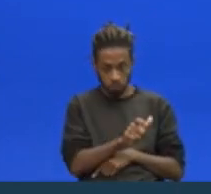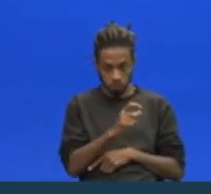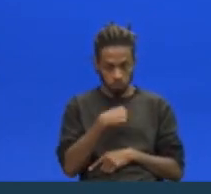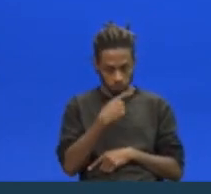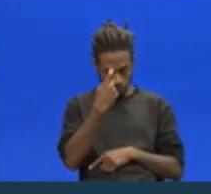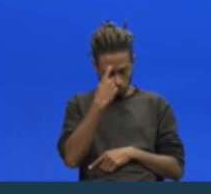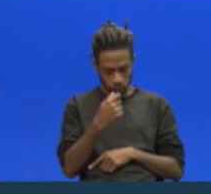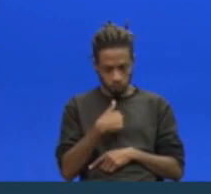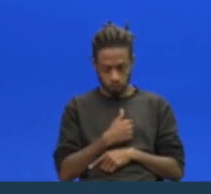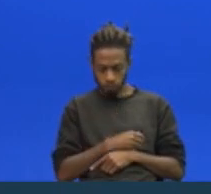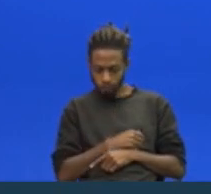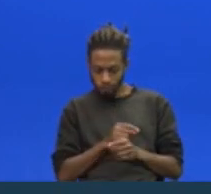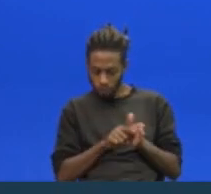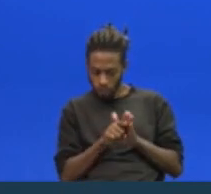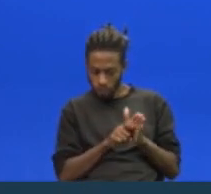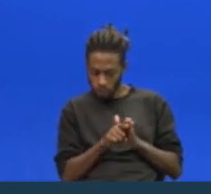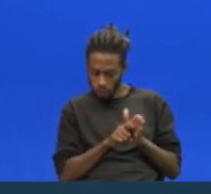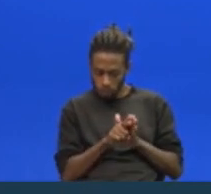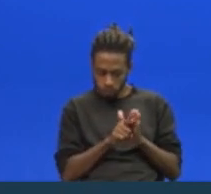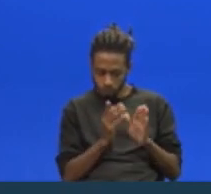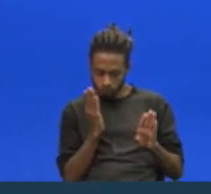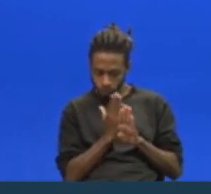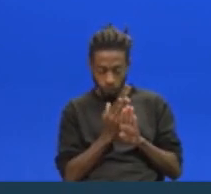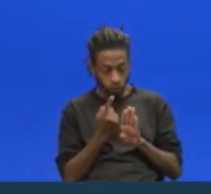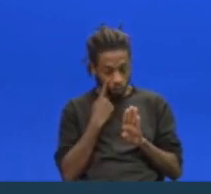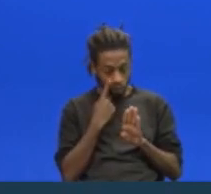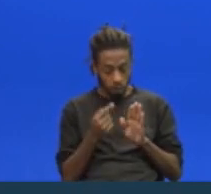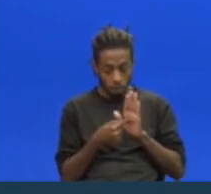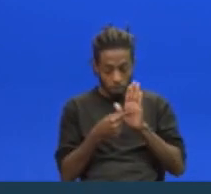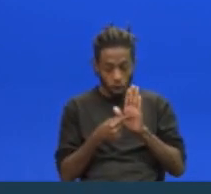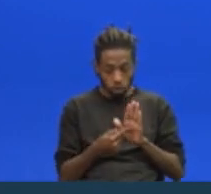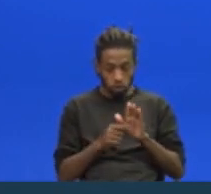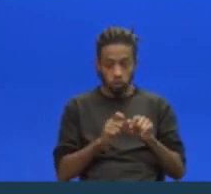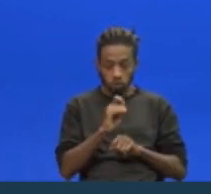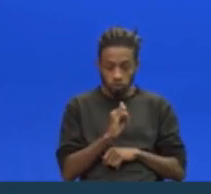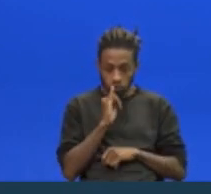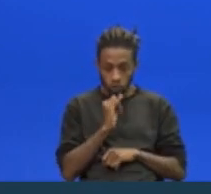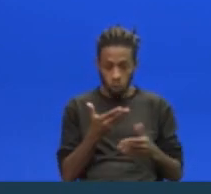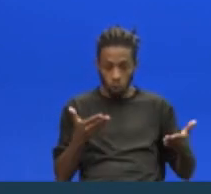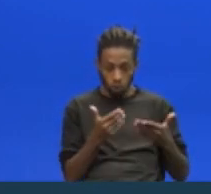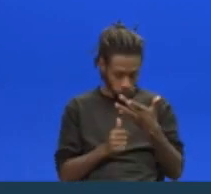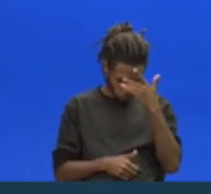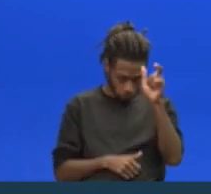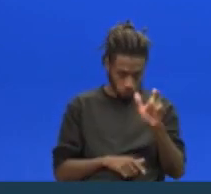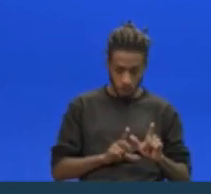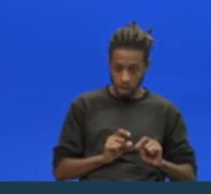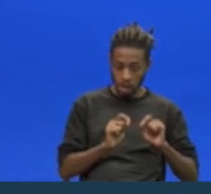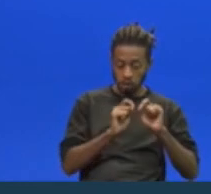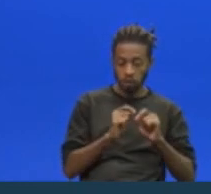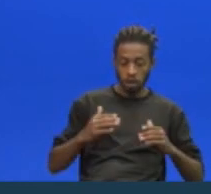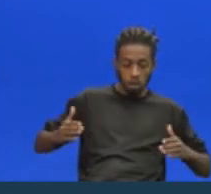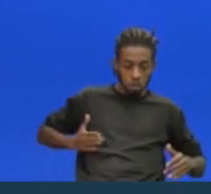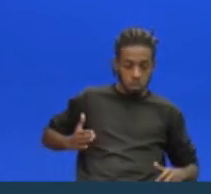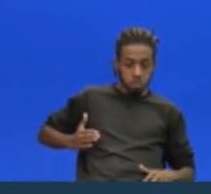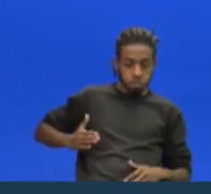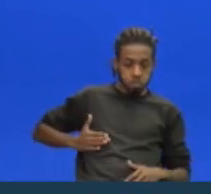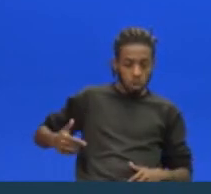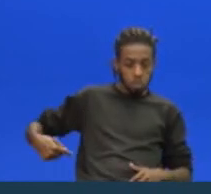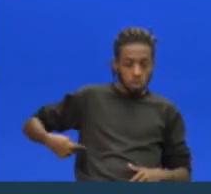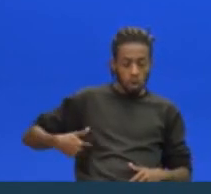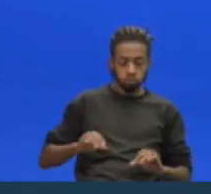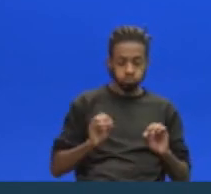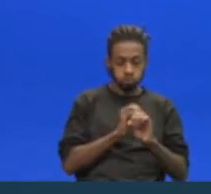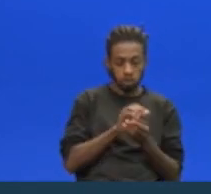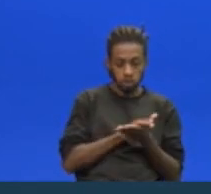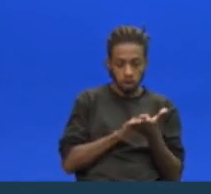amostra. Então, por exemplo, nós pegamos indivíduos que hoje não têm câncer de pulmão e desta população nós tiramos